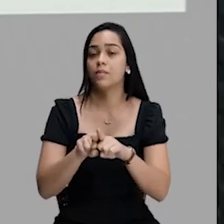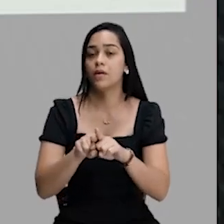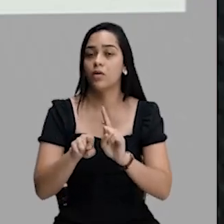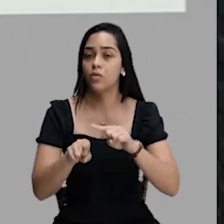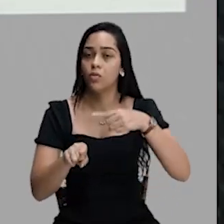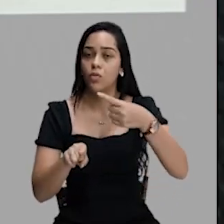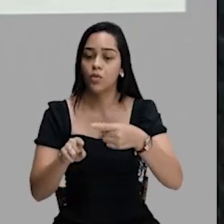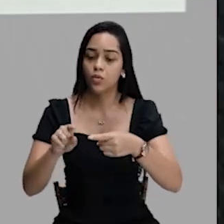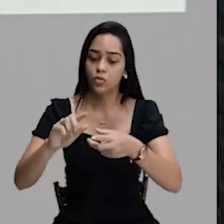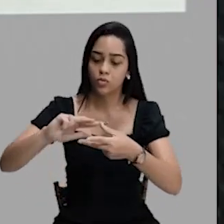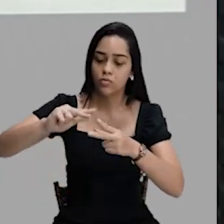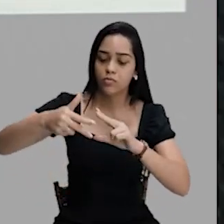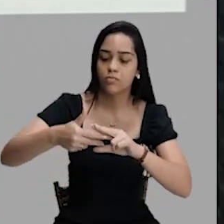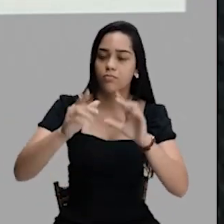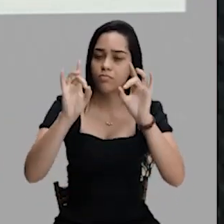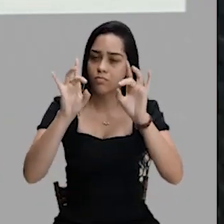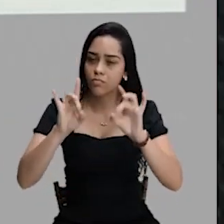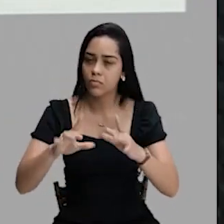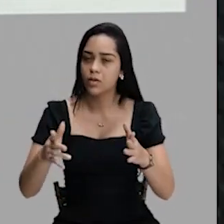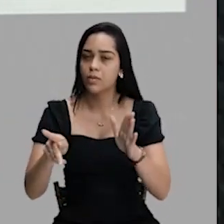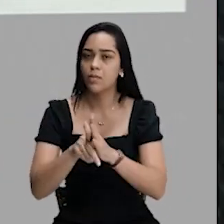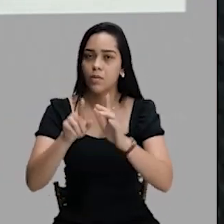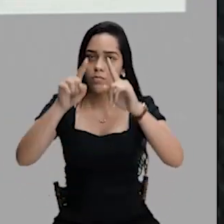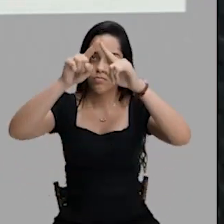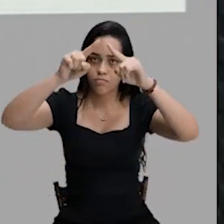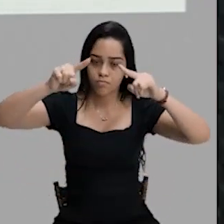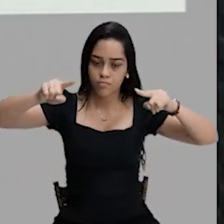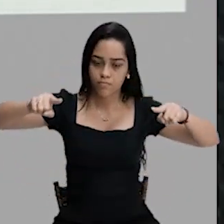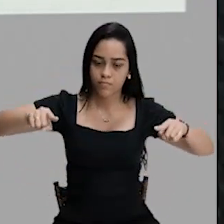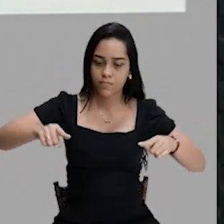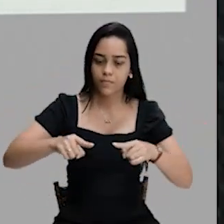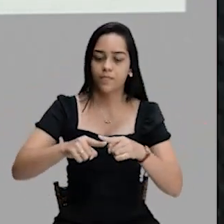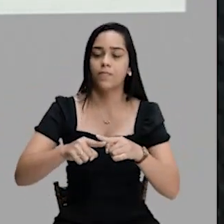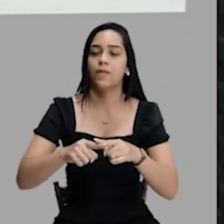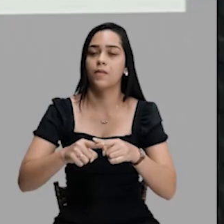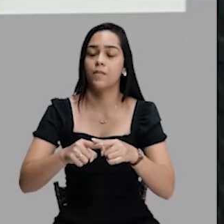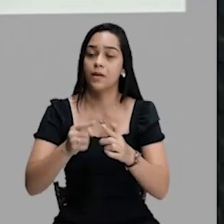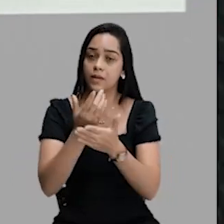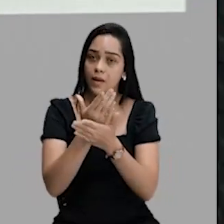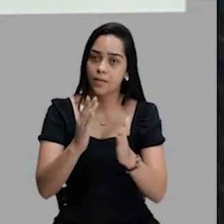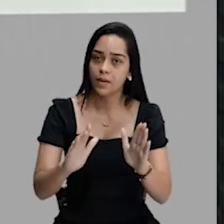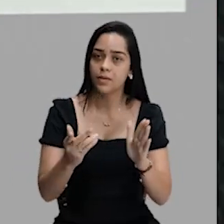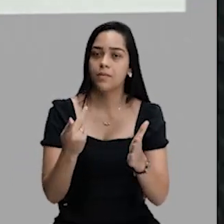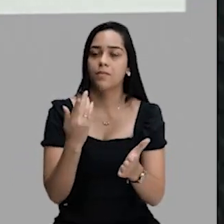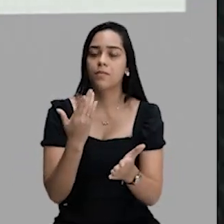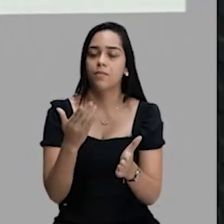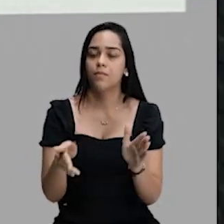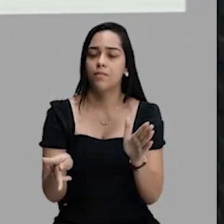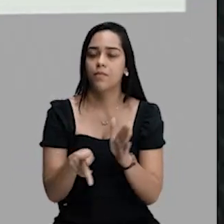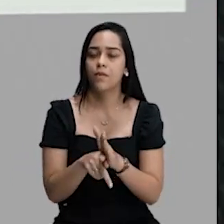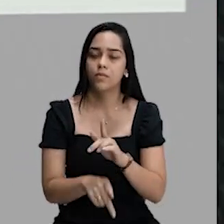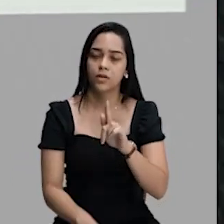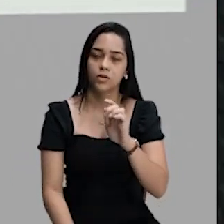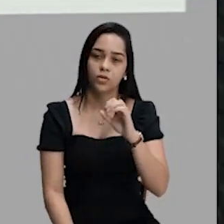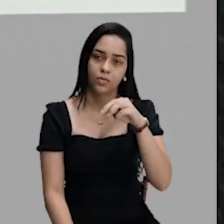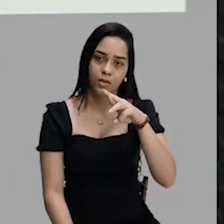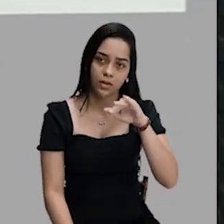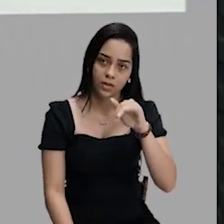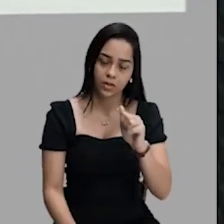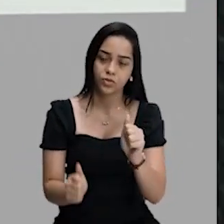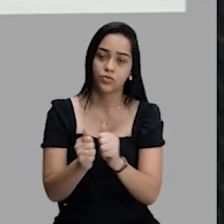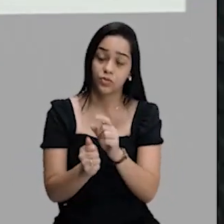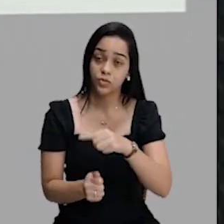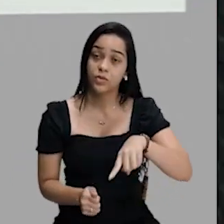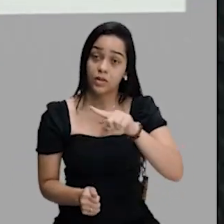outro poliedro bastante especial, que é a pirâmide, certo? Para a gente fechar essa parte de geometria espacial com vocês. É